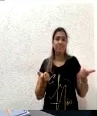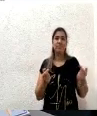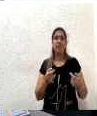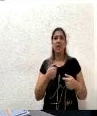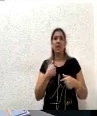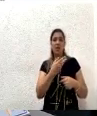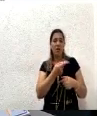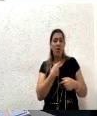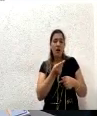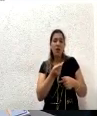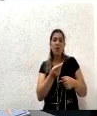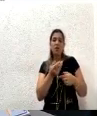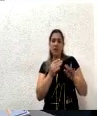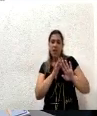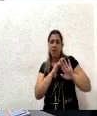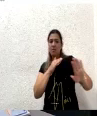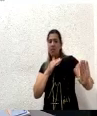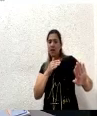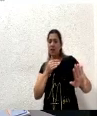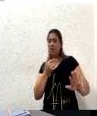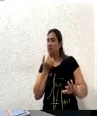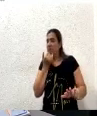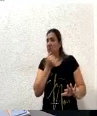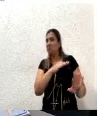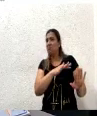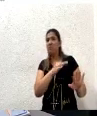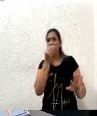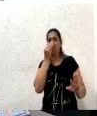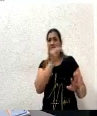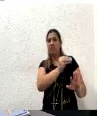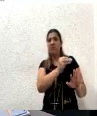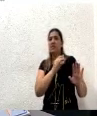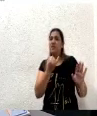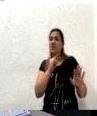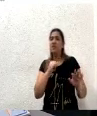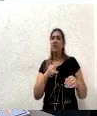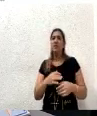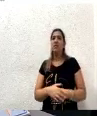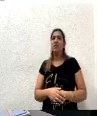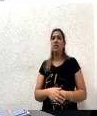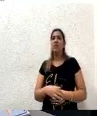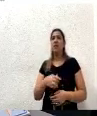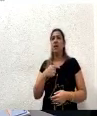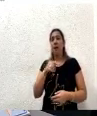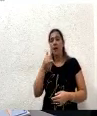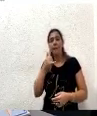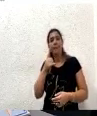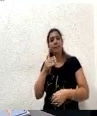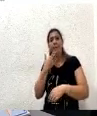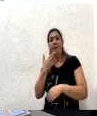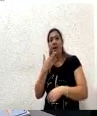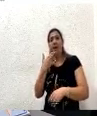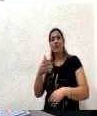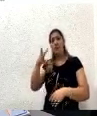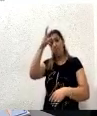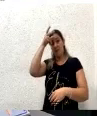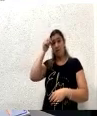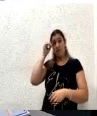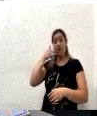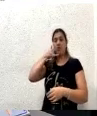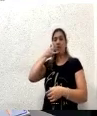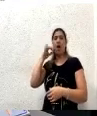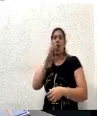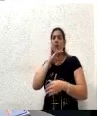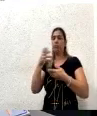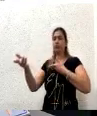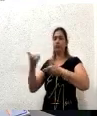gente descarta, não procura mais. Então, a gente faz que nem eu fiz, procura direto o prefeito, porque aí o prefeito tem caneta lá,